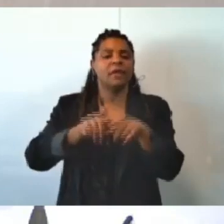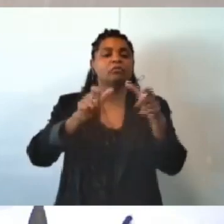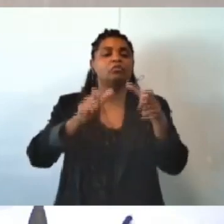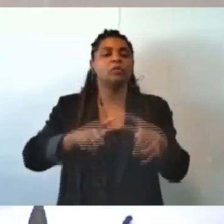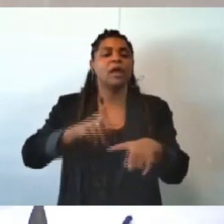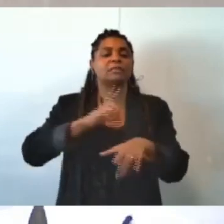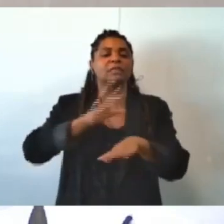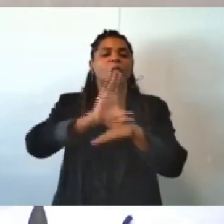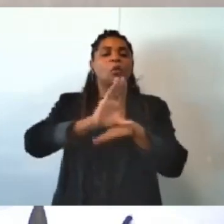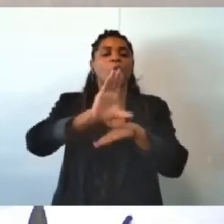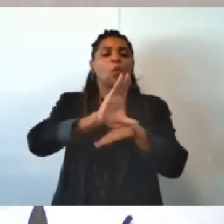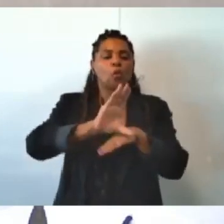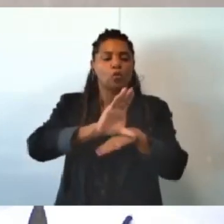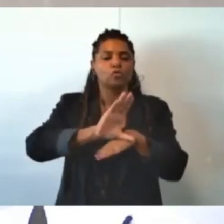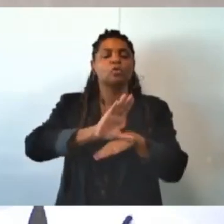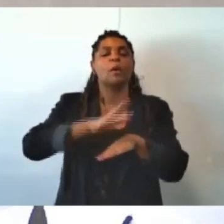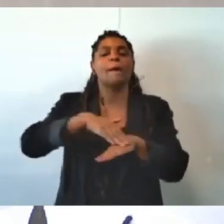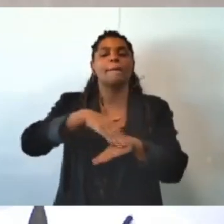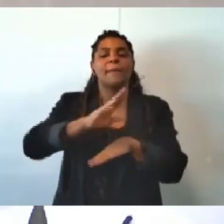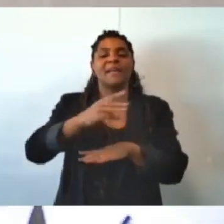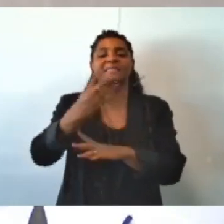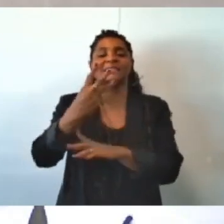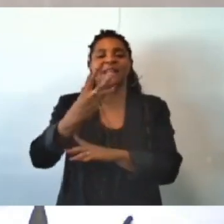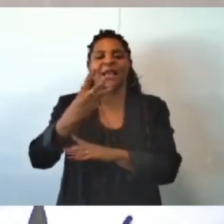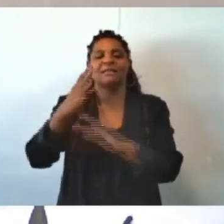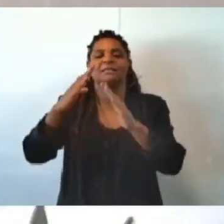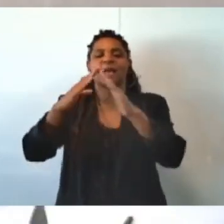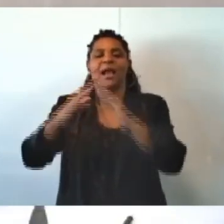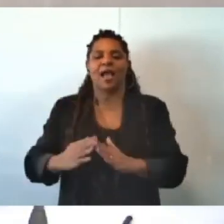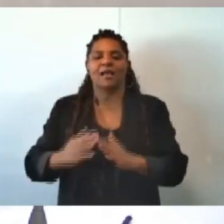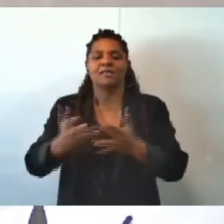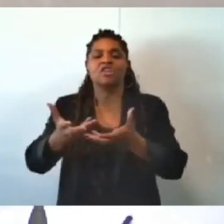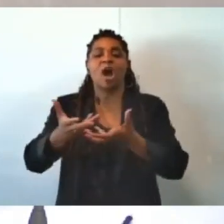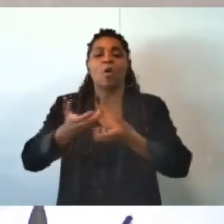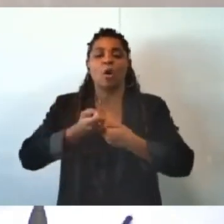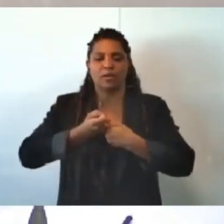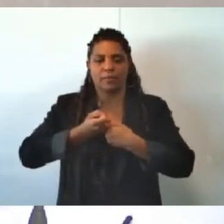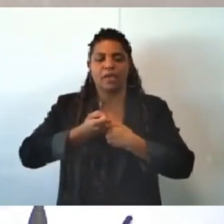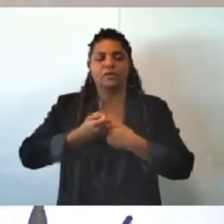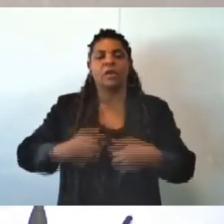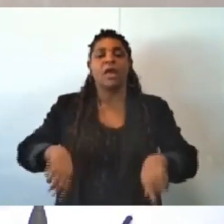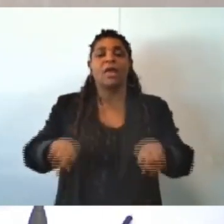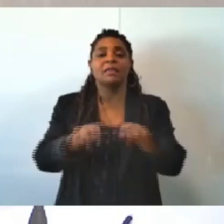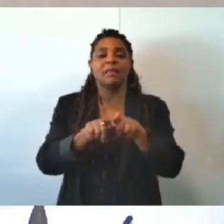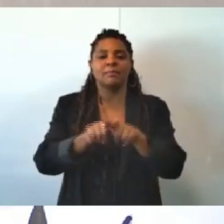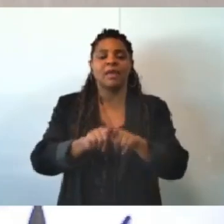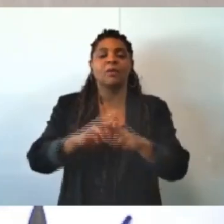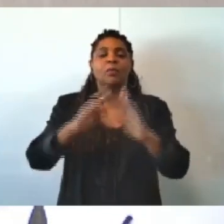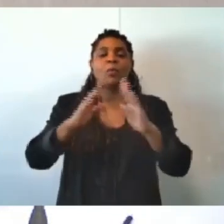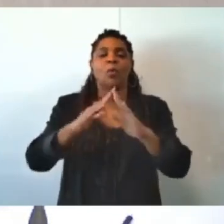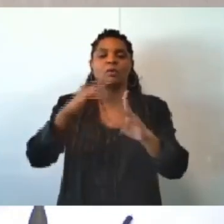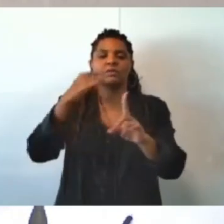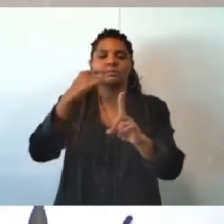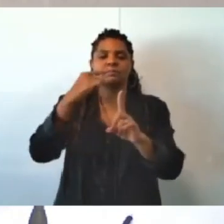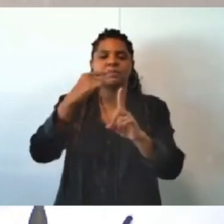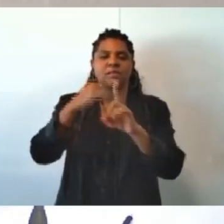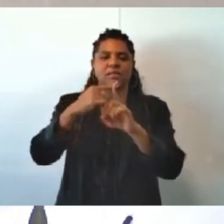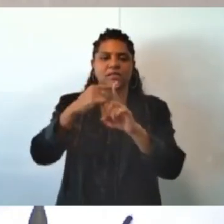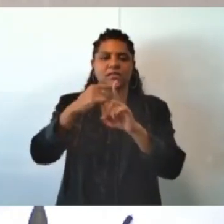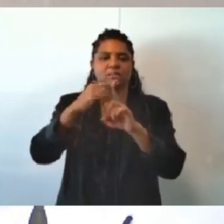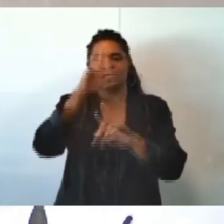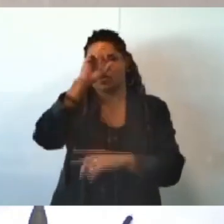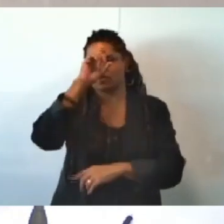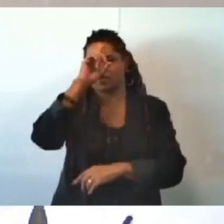três casas de acolhimento, fora o Hospital Repivida, que está logo ali na Contorno,